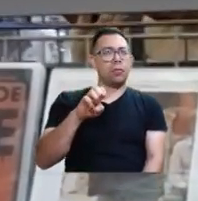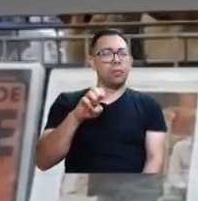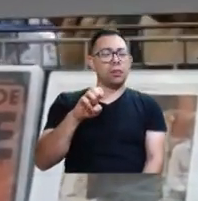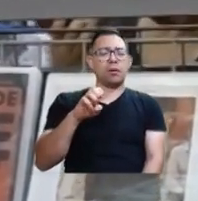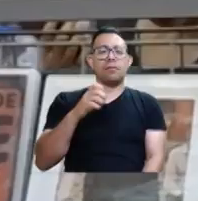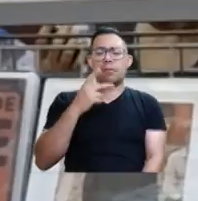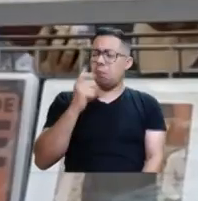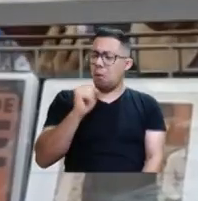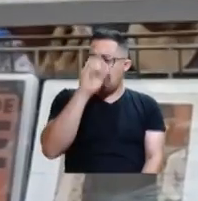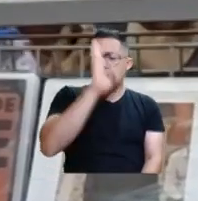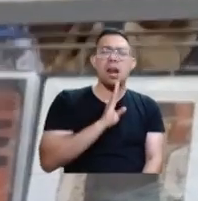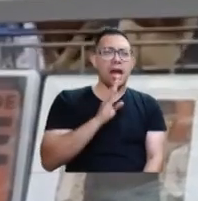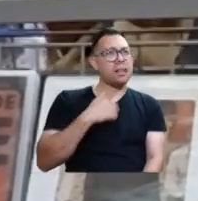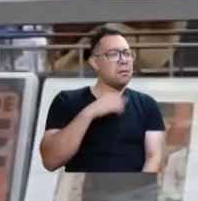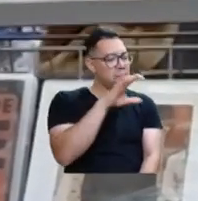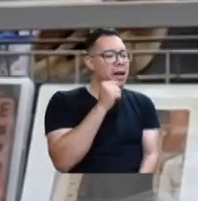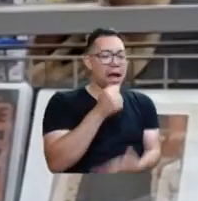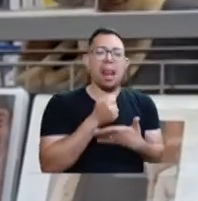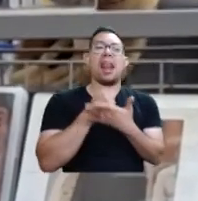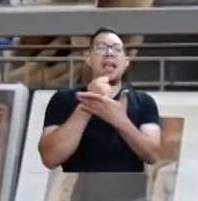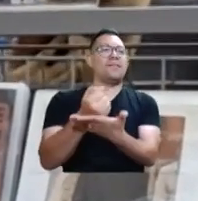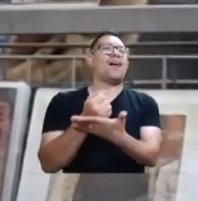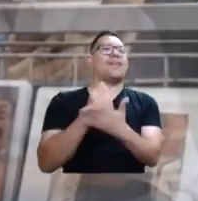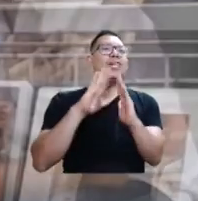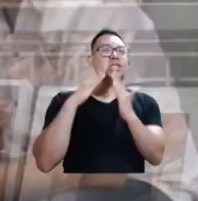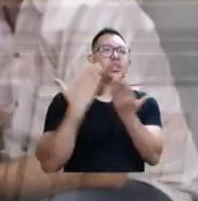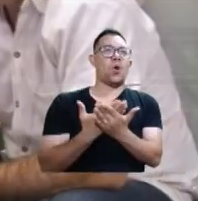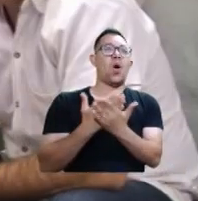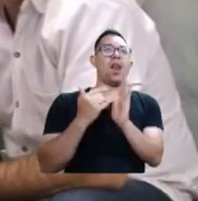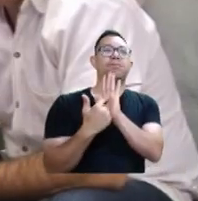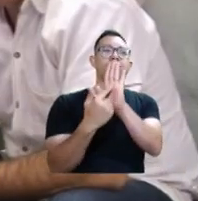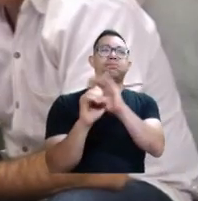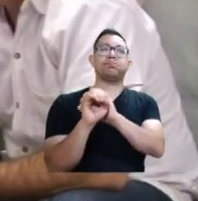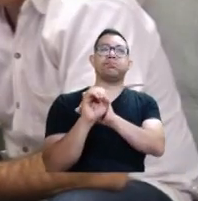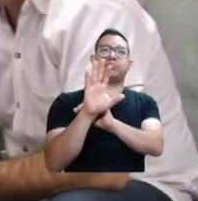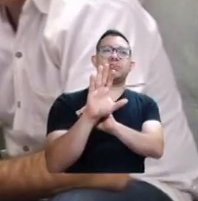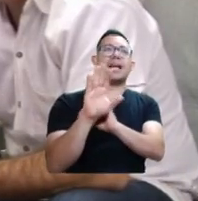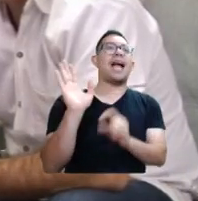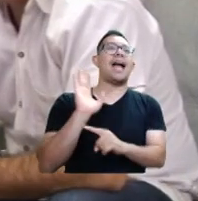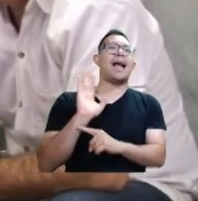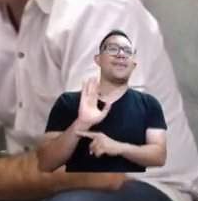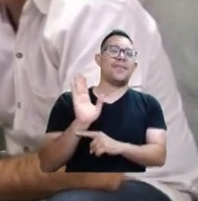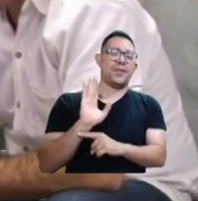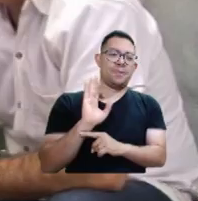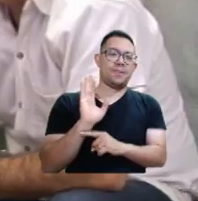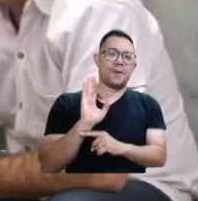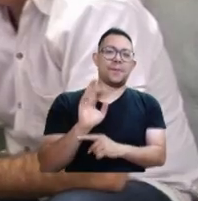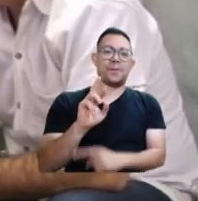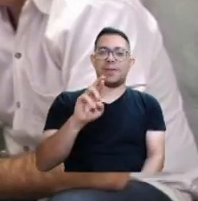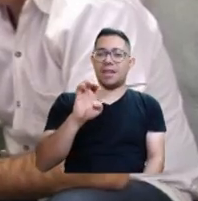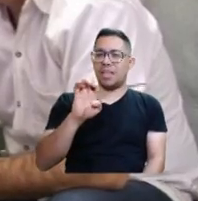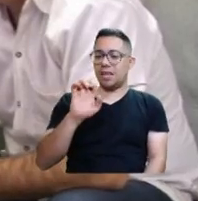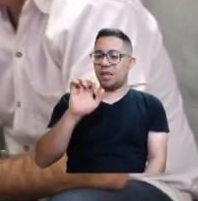a Regina nem cobrava da gente, né? Porque a gente sempre tinha